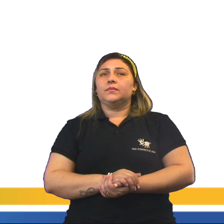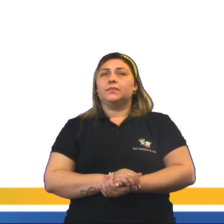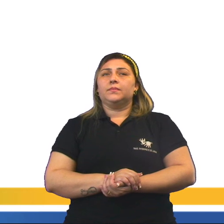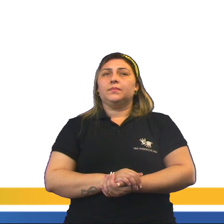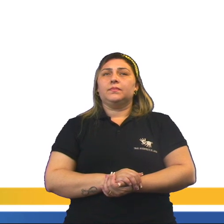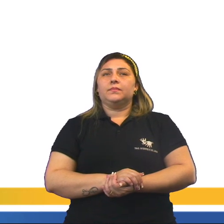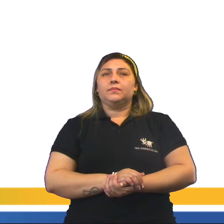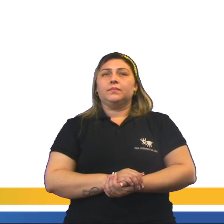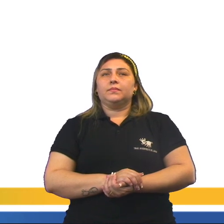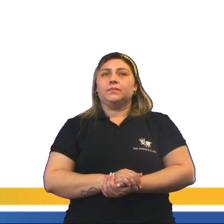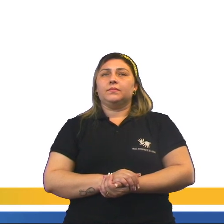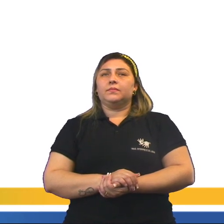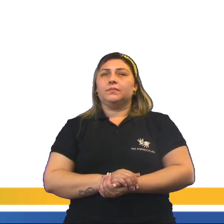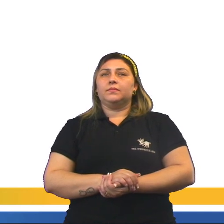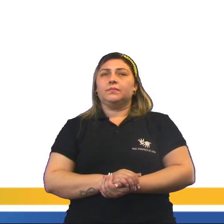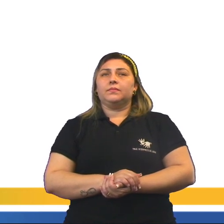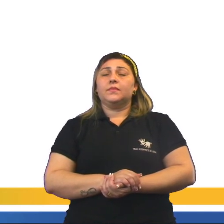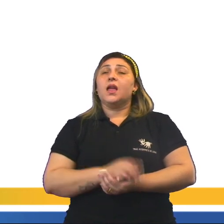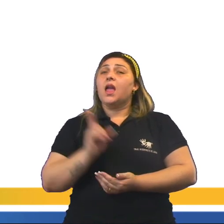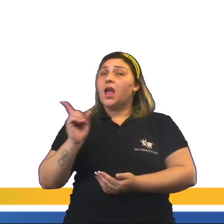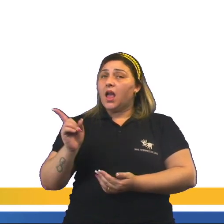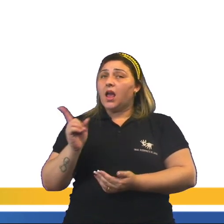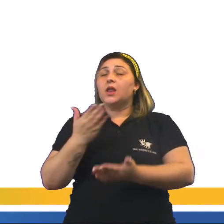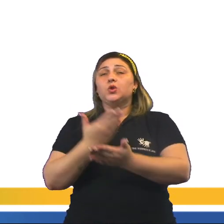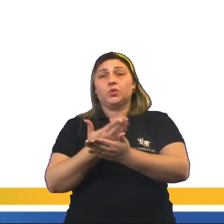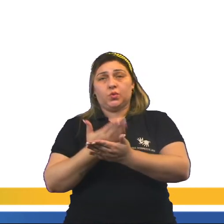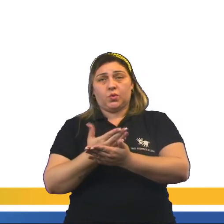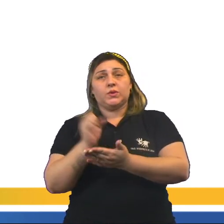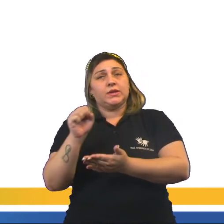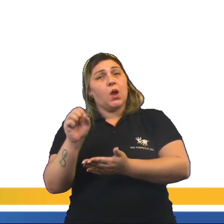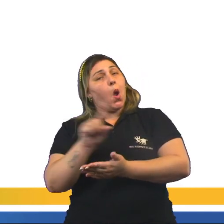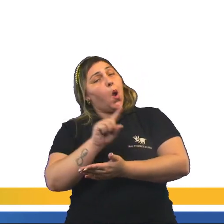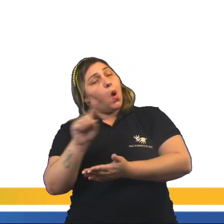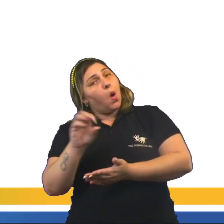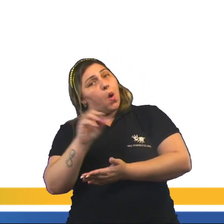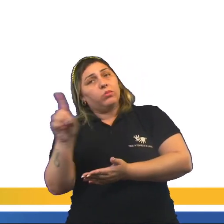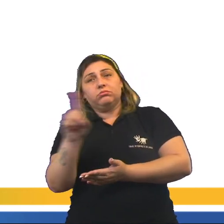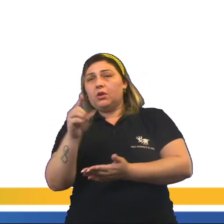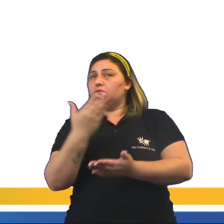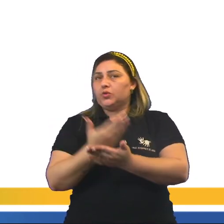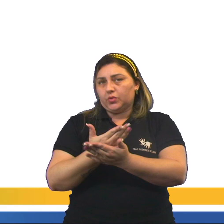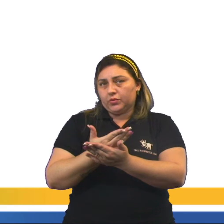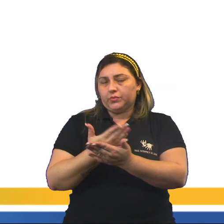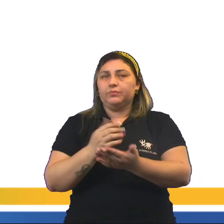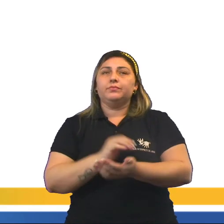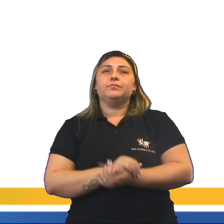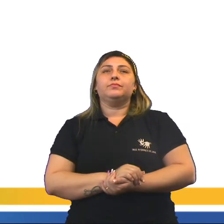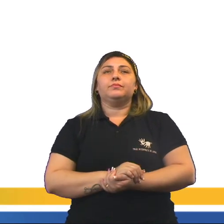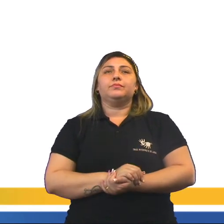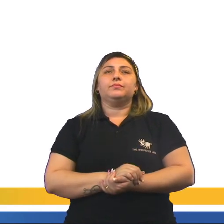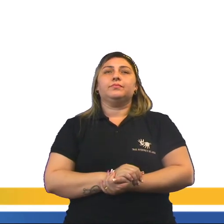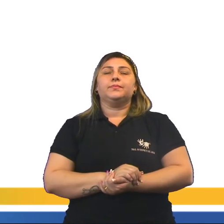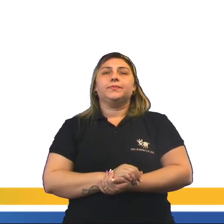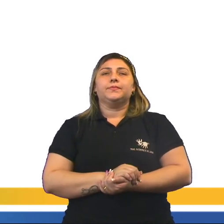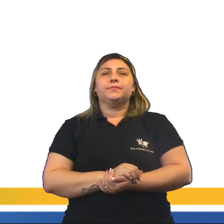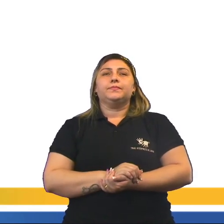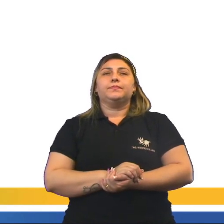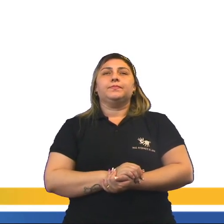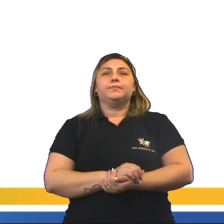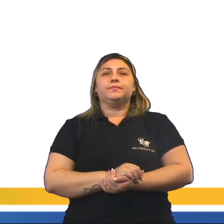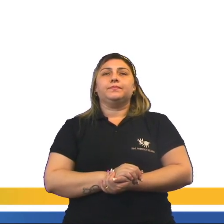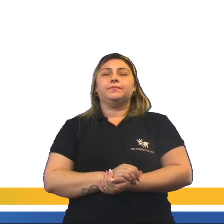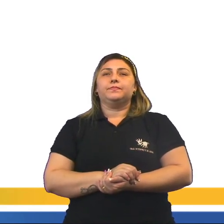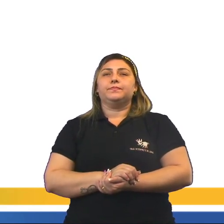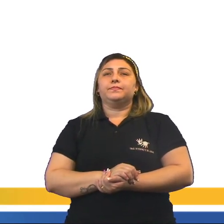Yes, she did. No, she didn't. Ela estudou para o teste? Sim, ela estudou. Não, ela não estudou. Did they travel